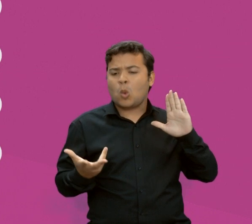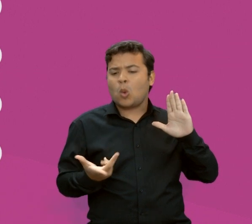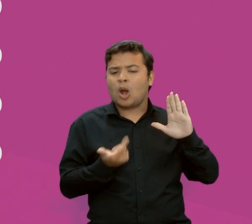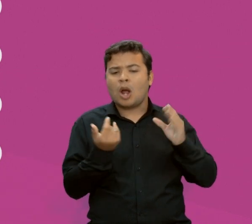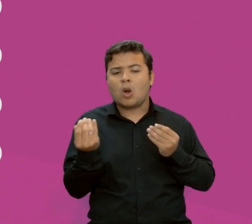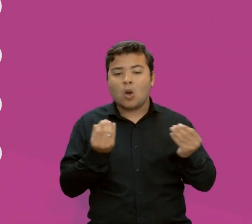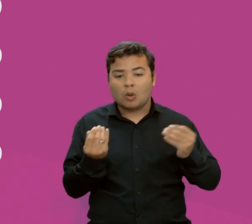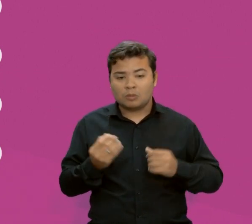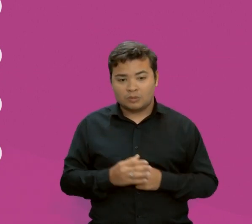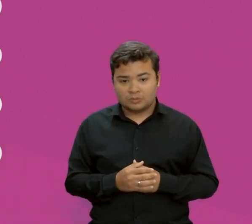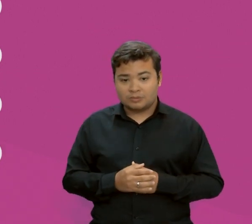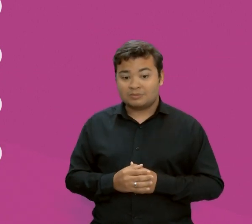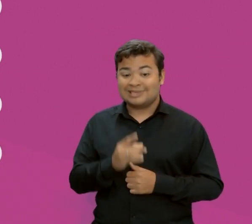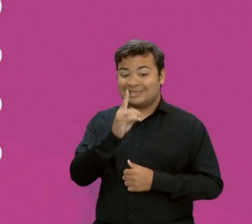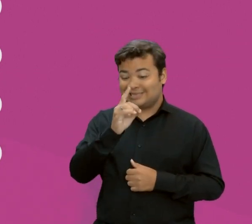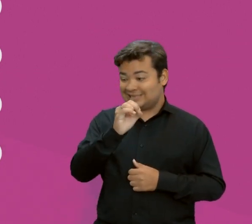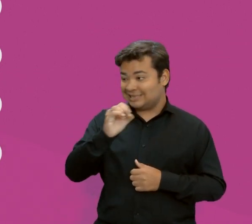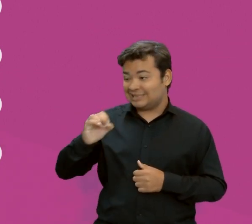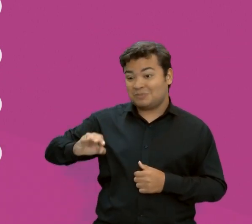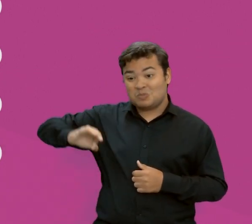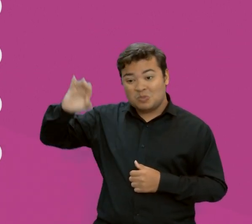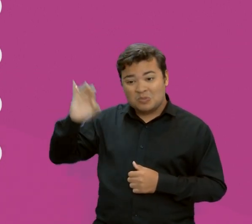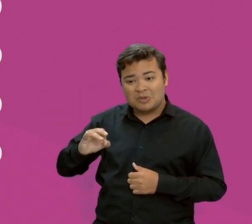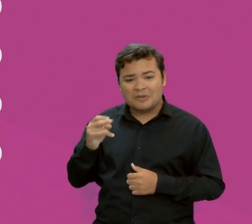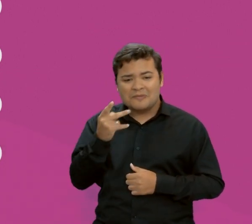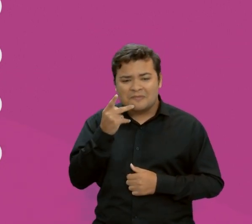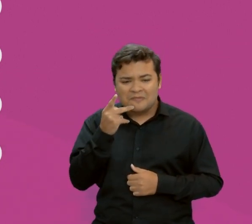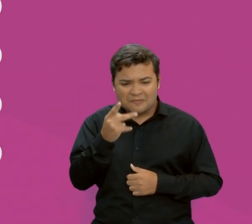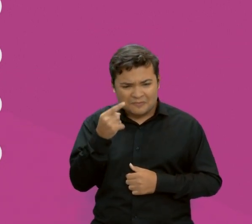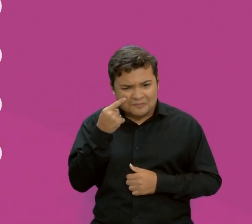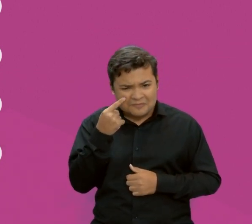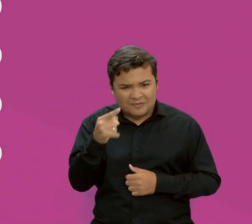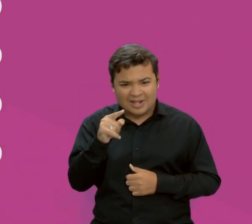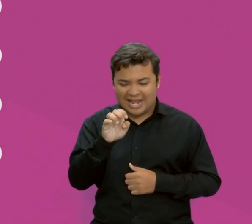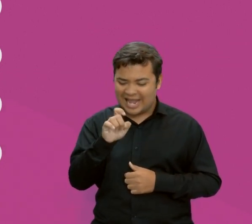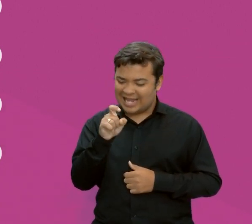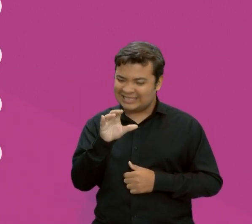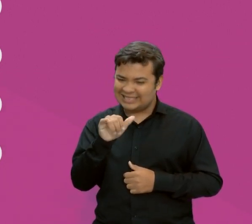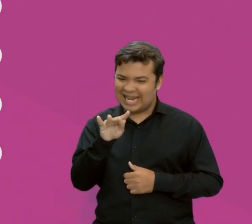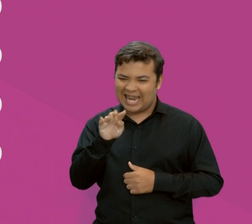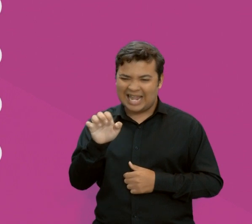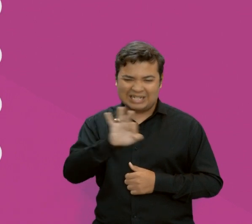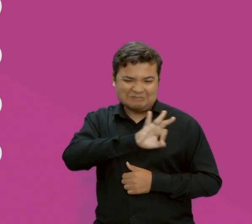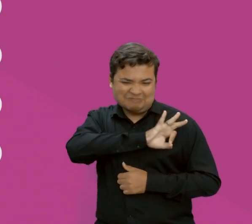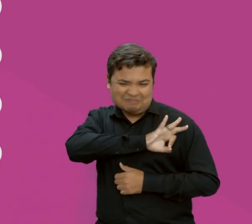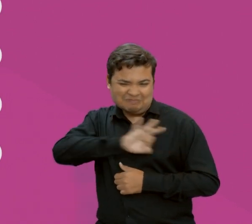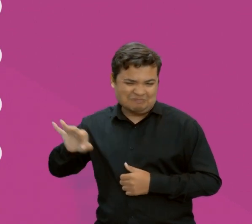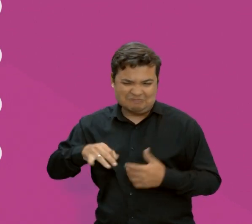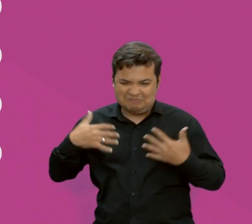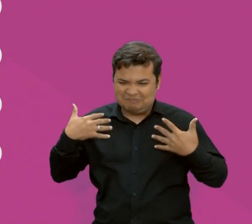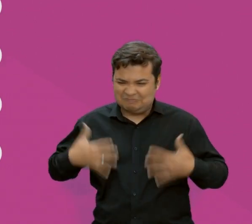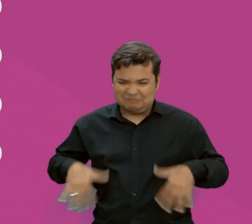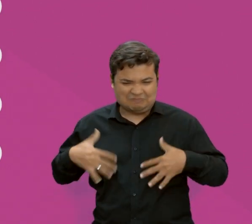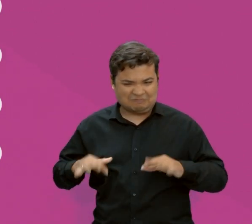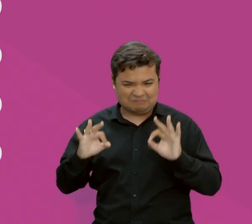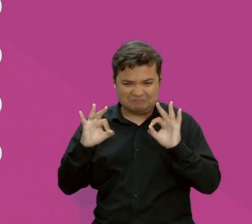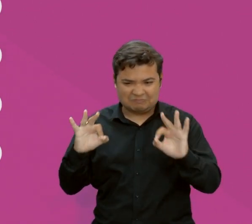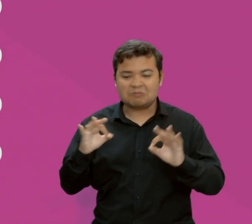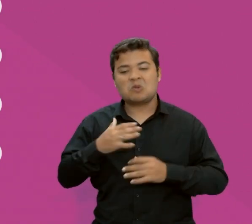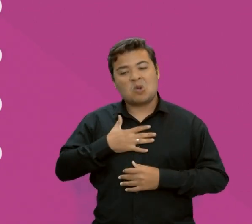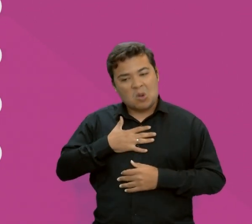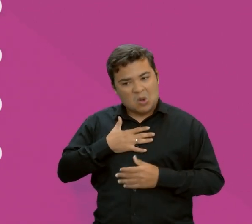Olha, 100% das pessoas que estão aí nos acompanhando, então, disseram excelente, estão satisfeitas com a nossa